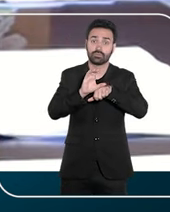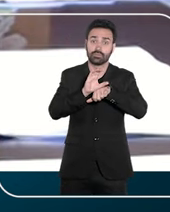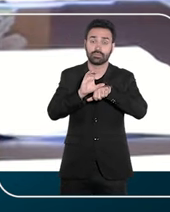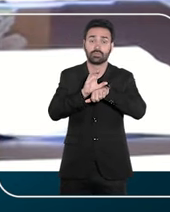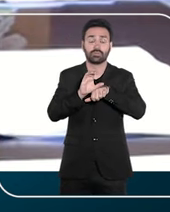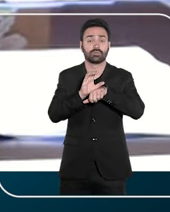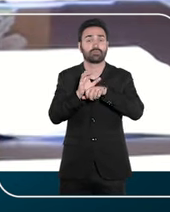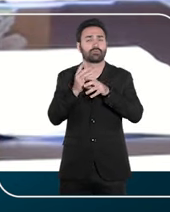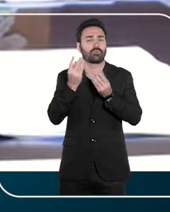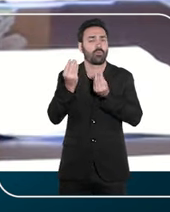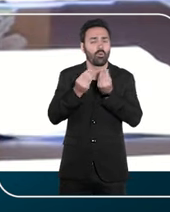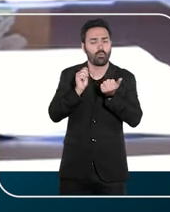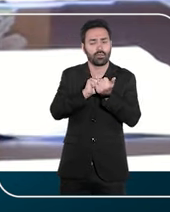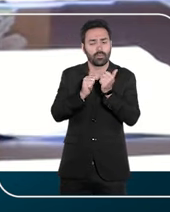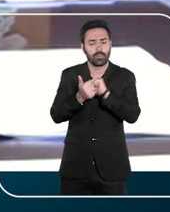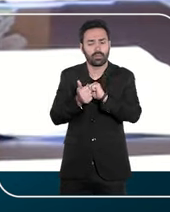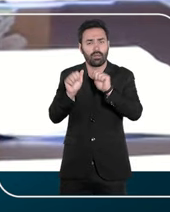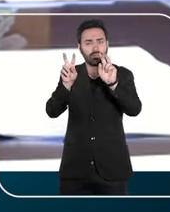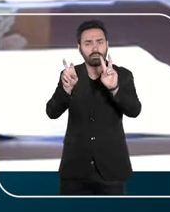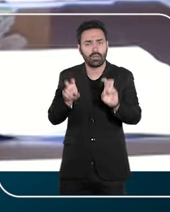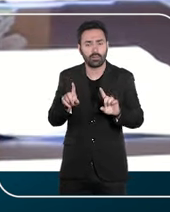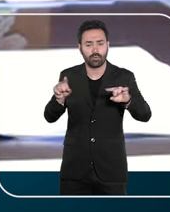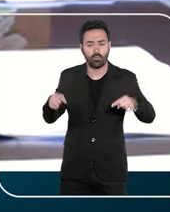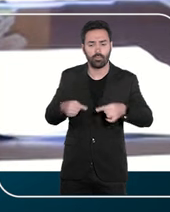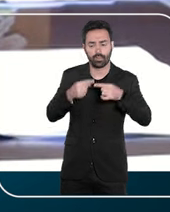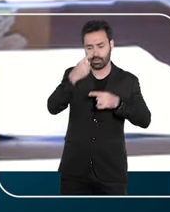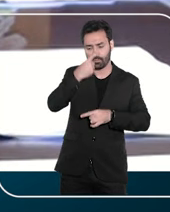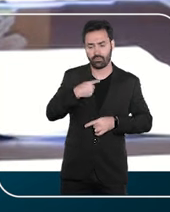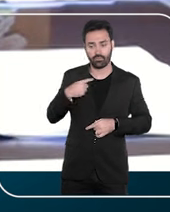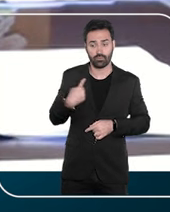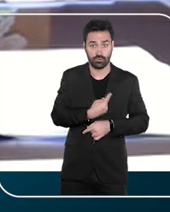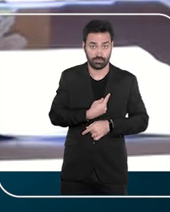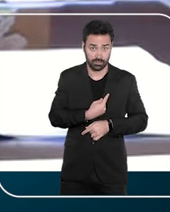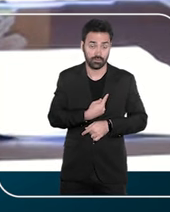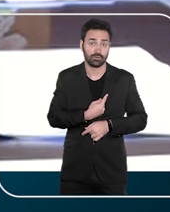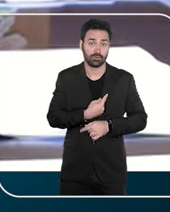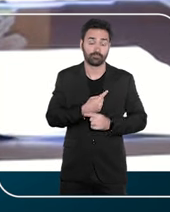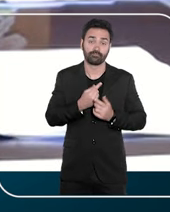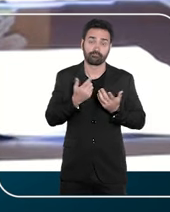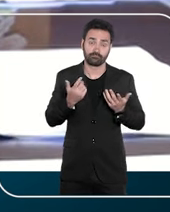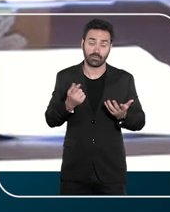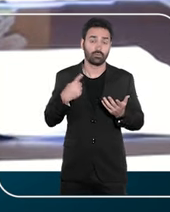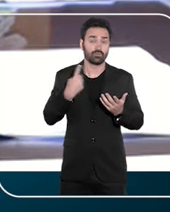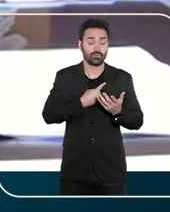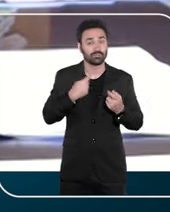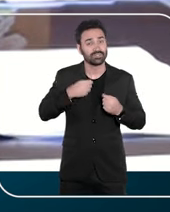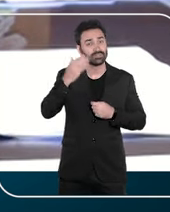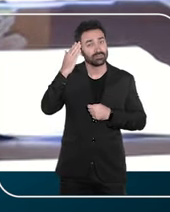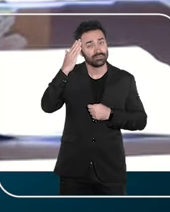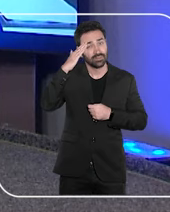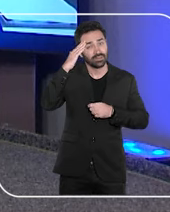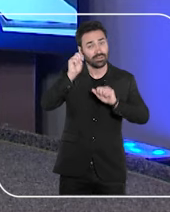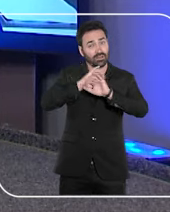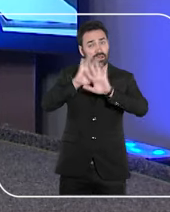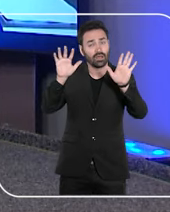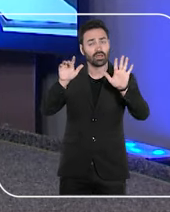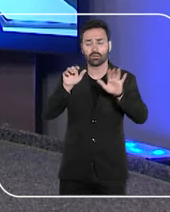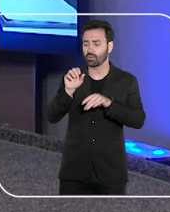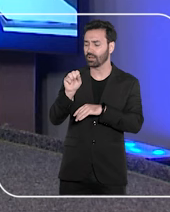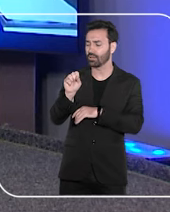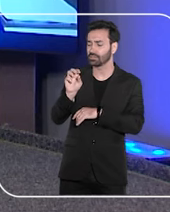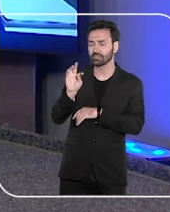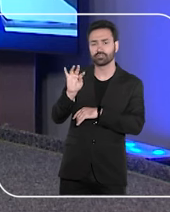nós, é a ideia de que nós precisamos efetivamente entender o que é o Superior Tribunal de